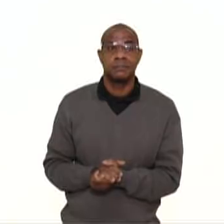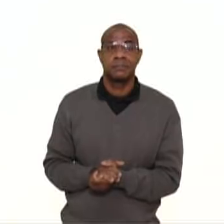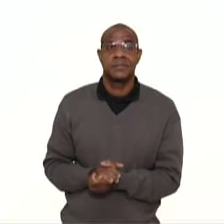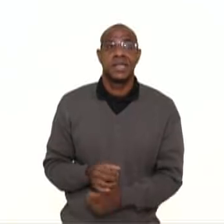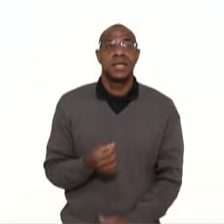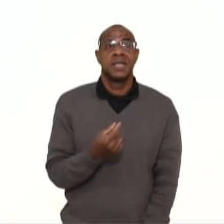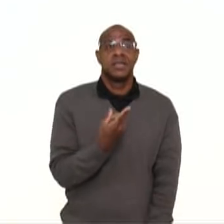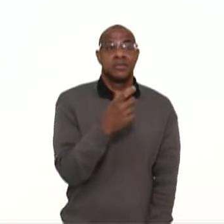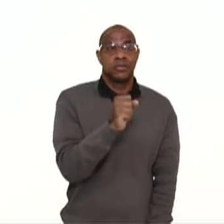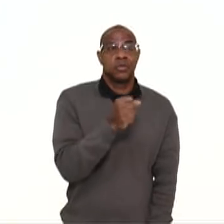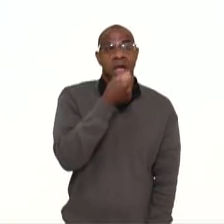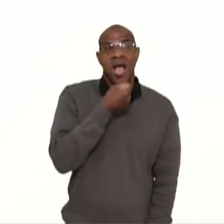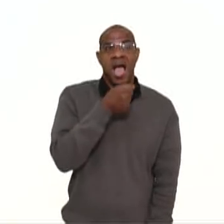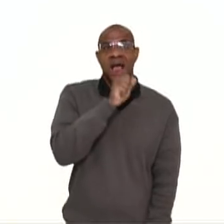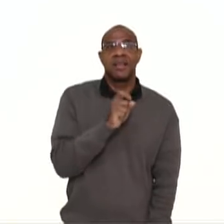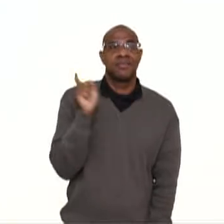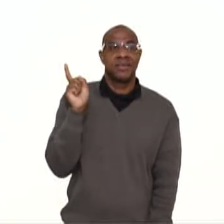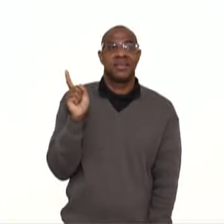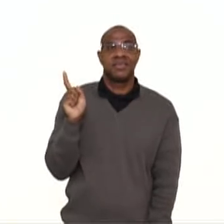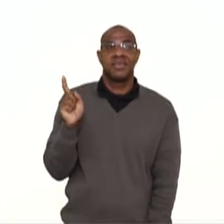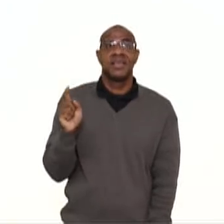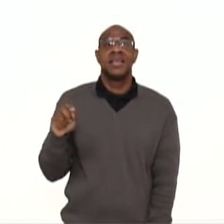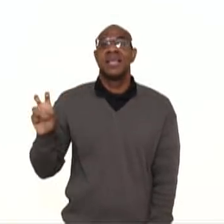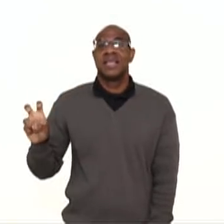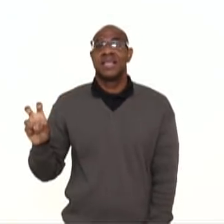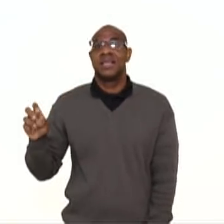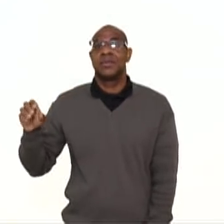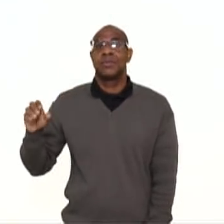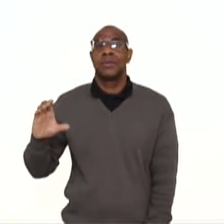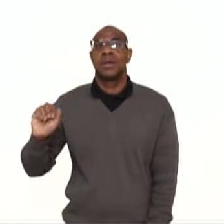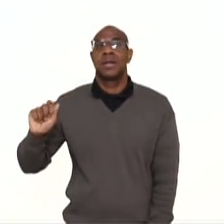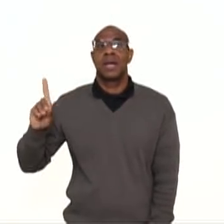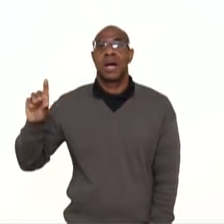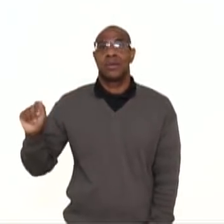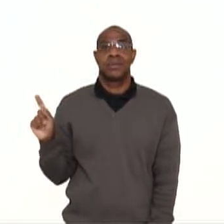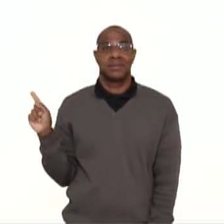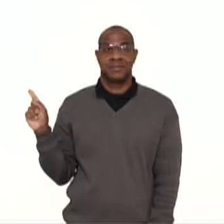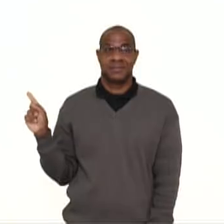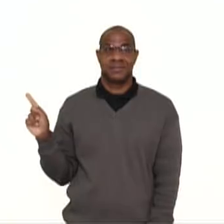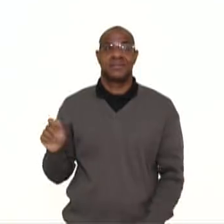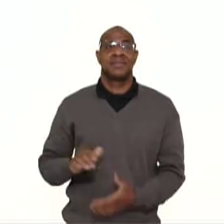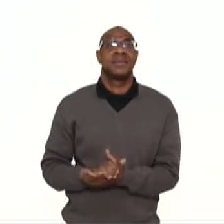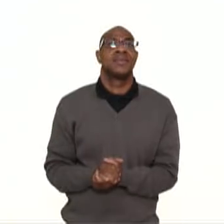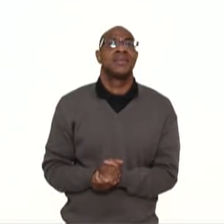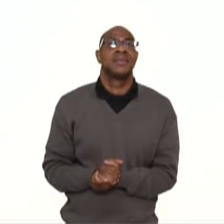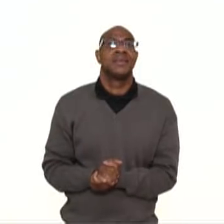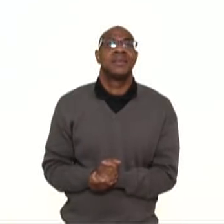18 sorvetes e 5 caldas, então 90 maneiras de fazer, ok?